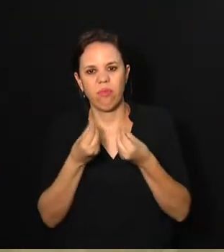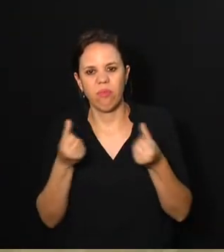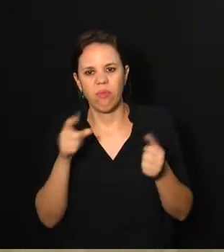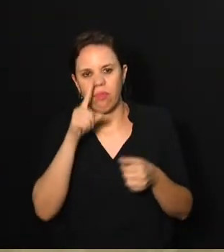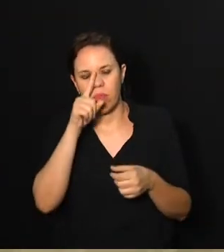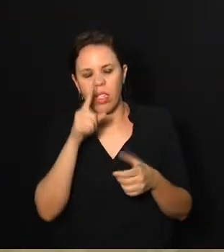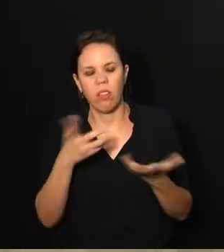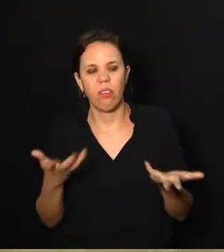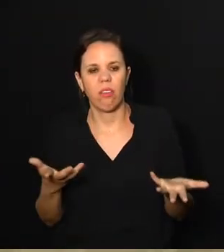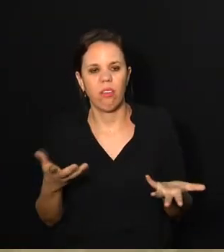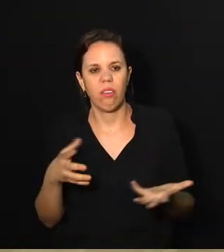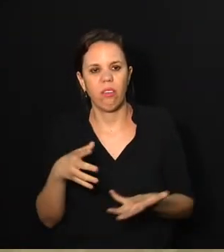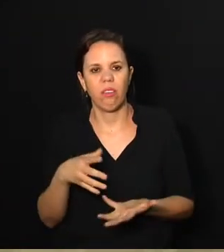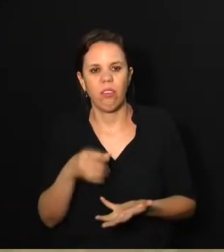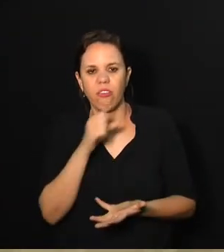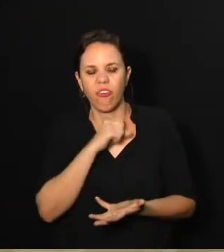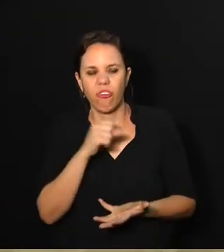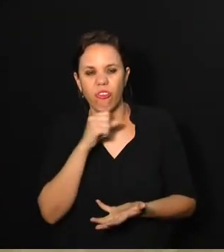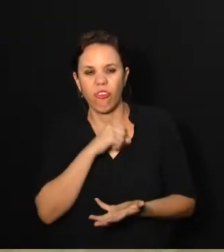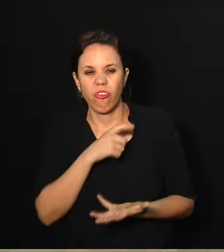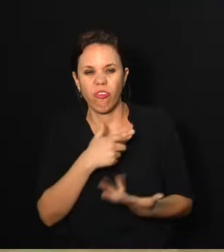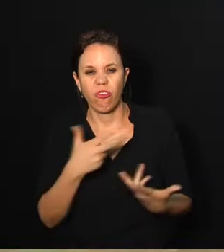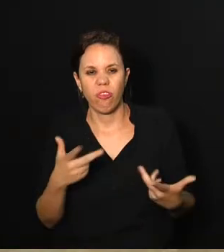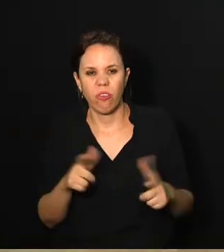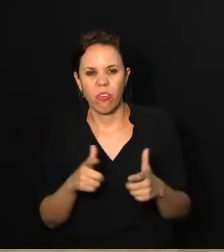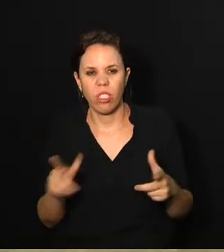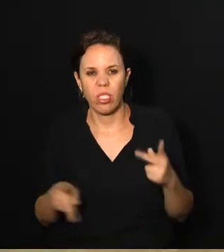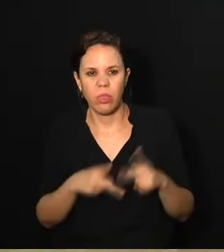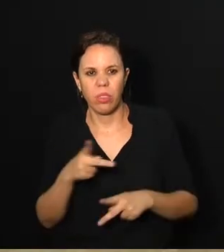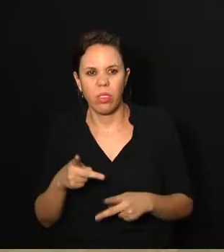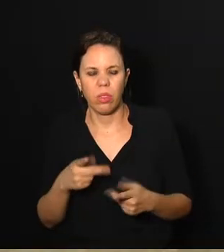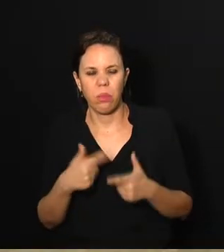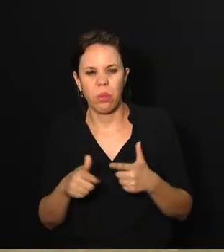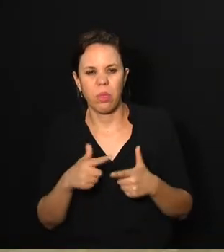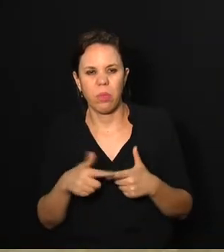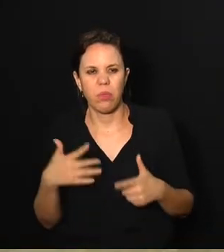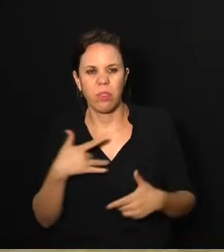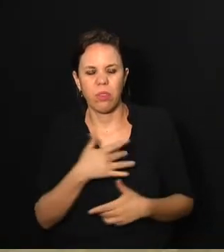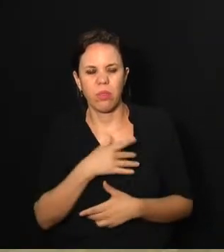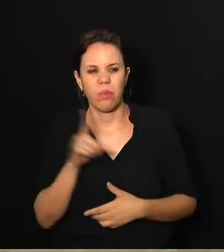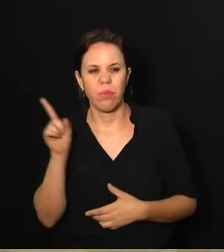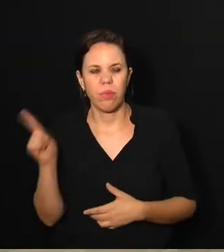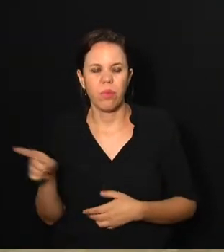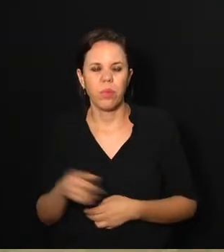para os idosos, que existia uma demanda muito grande de pessoas com problemas,